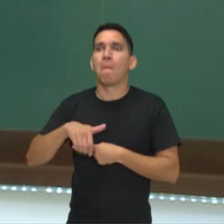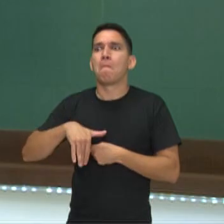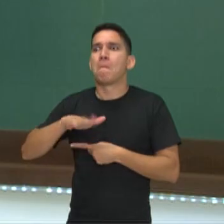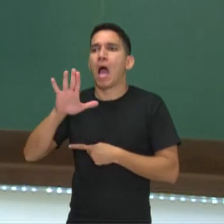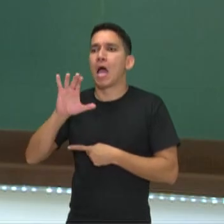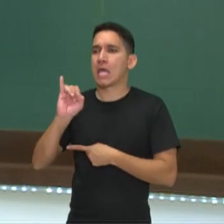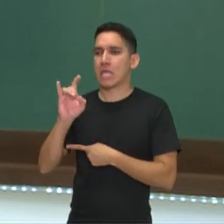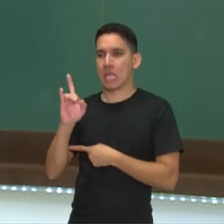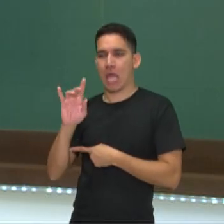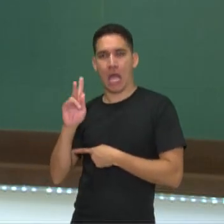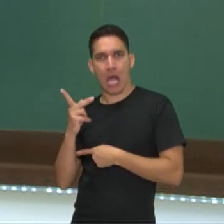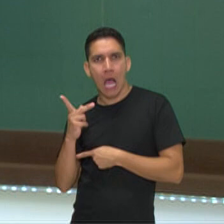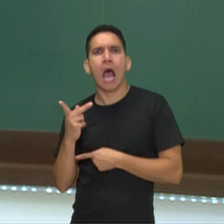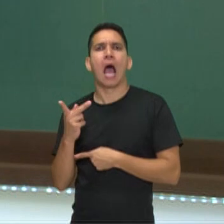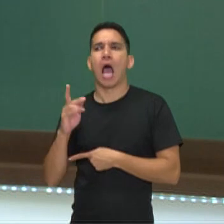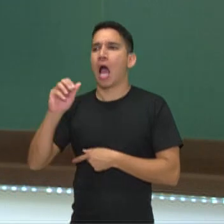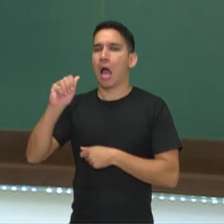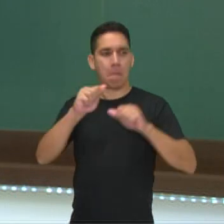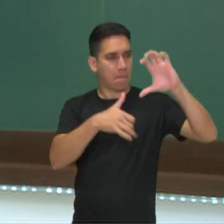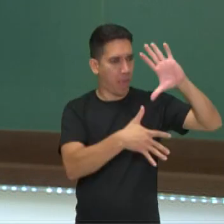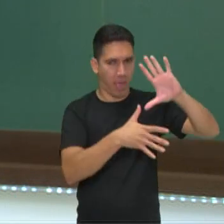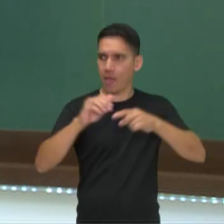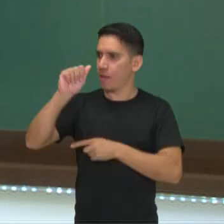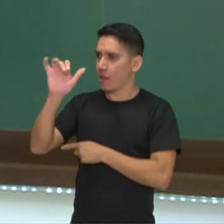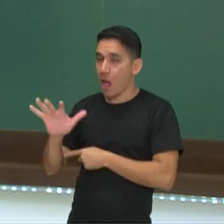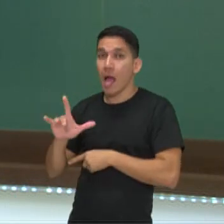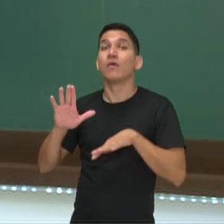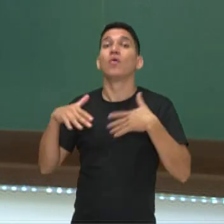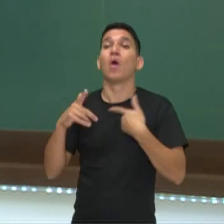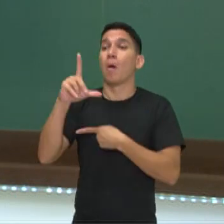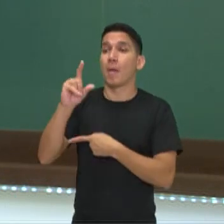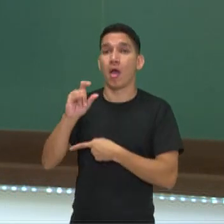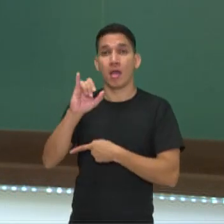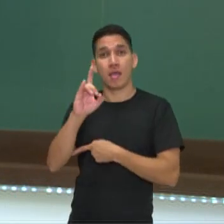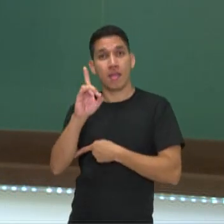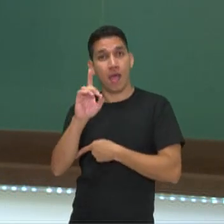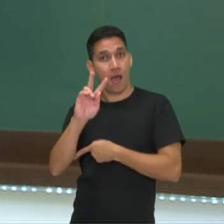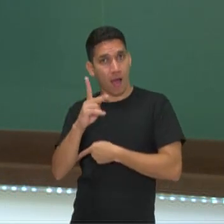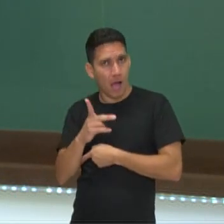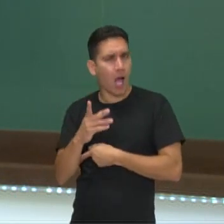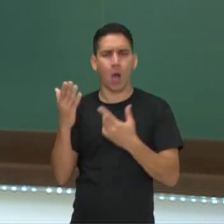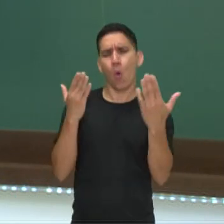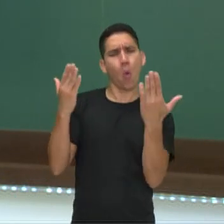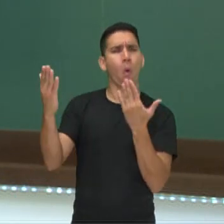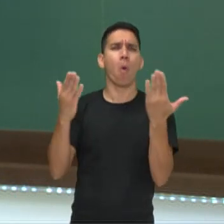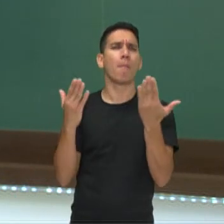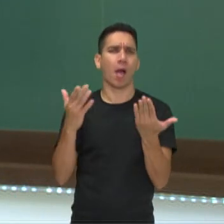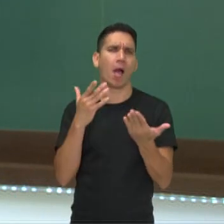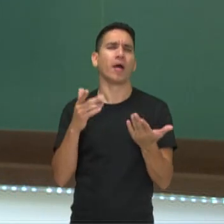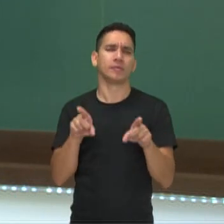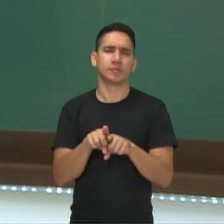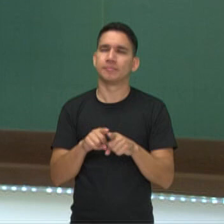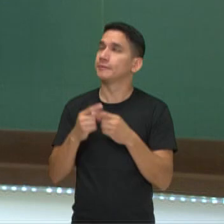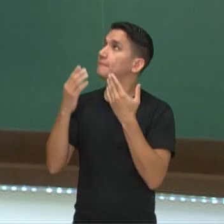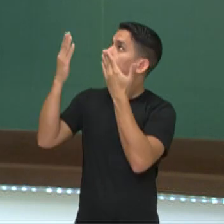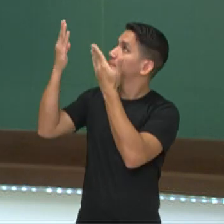da América e da África, menor IDH da América e da África e rios de destaque, fazendo uma comparação. Vamos